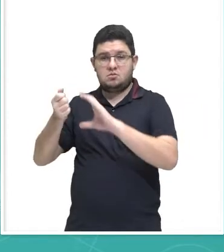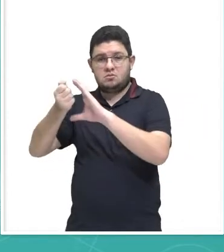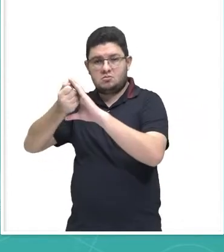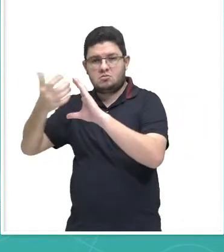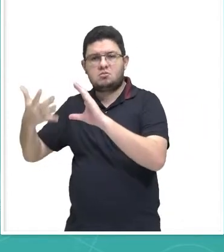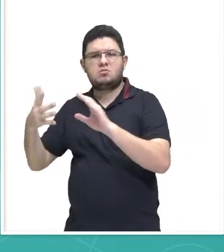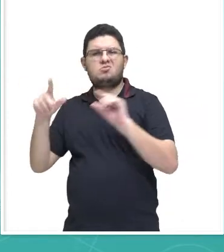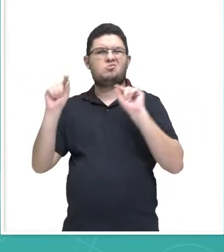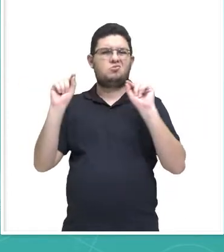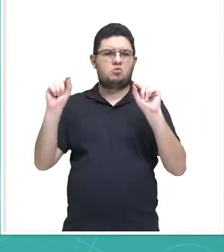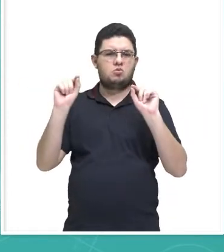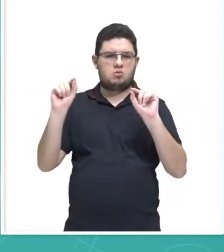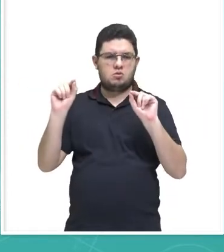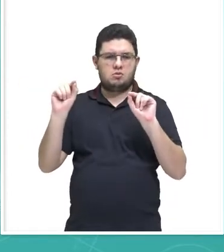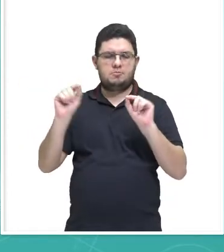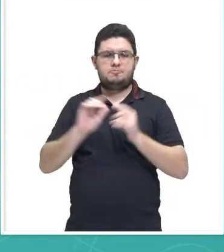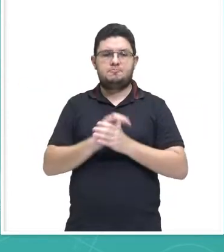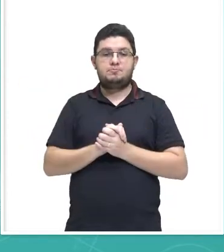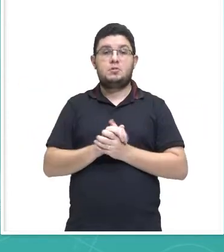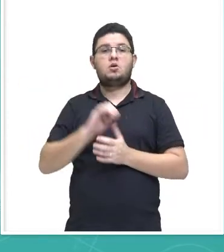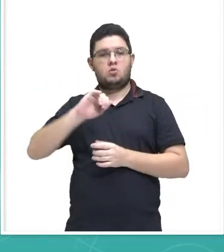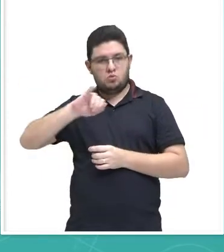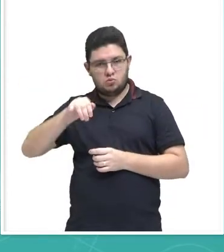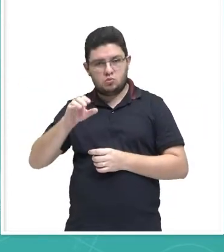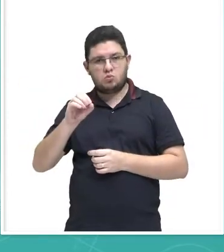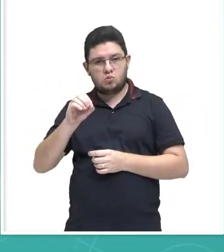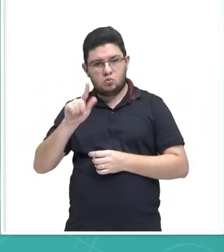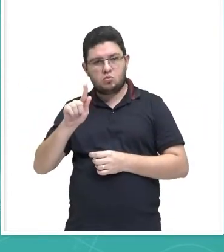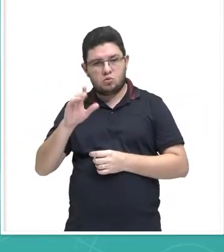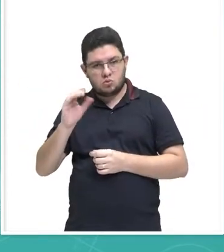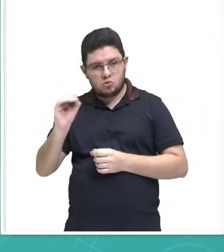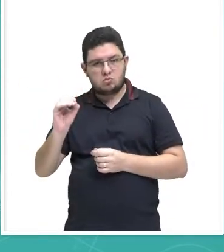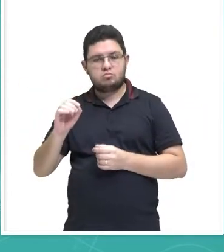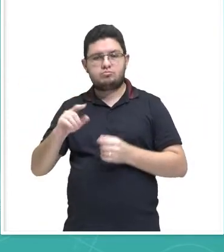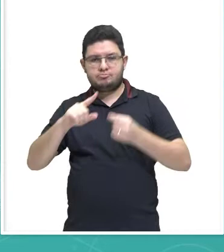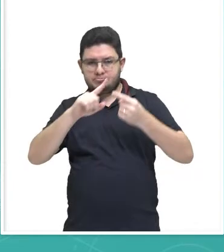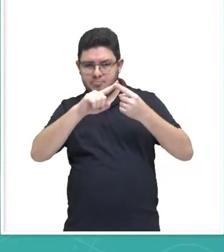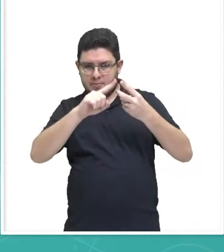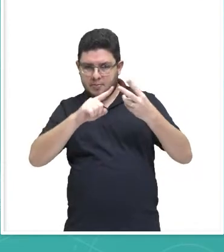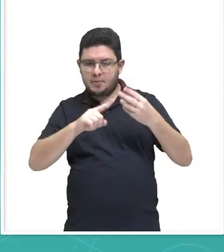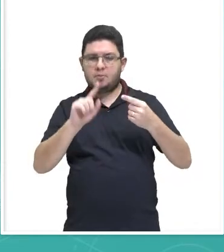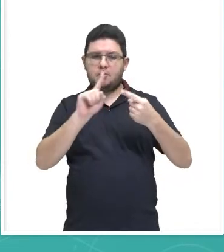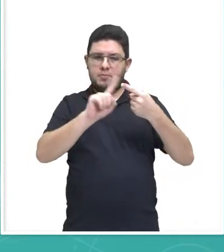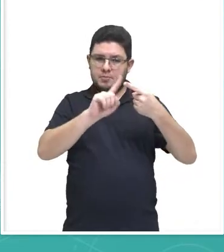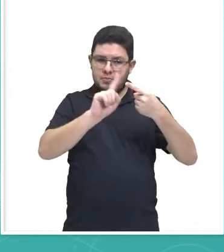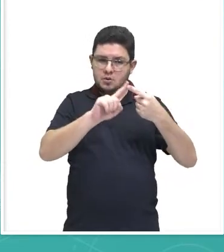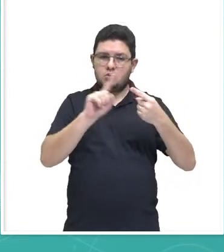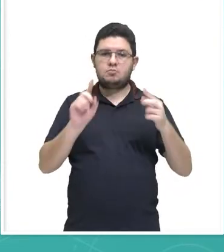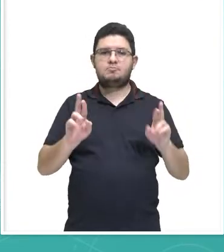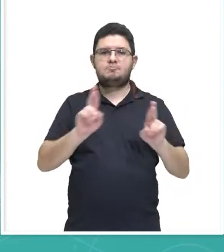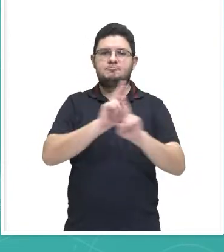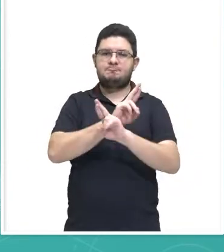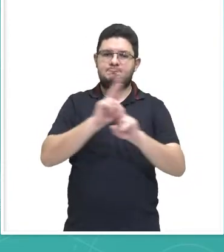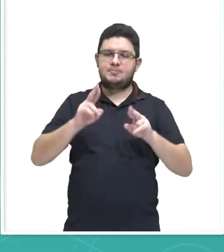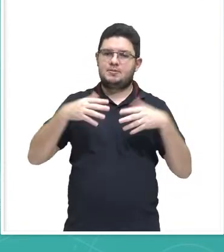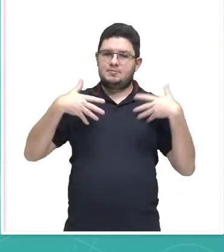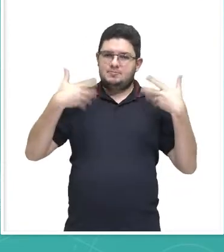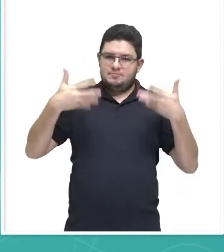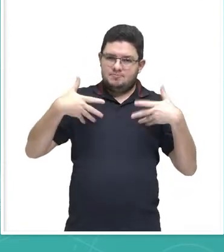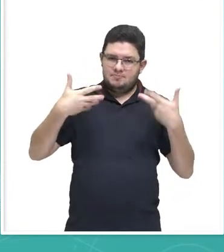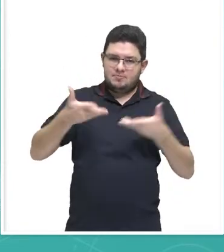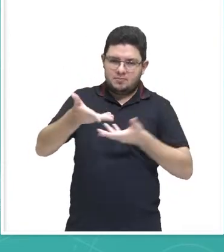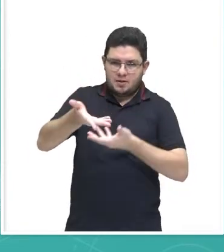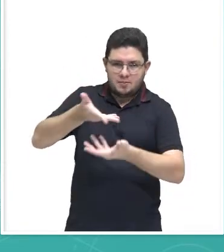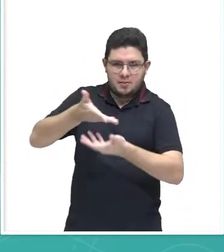Vamos ver? Então, olha, o jogo ele sempre está relacionado a uma atividade recreativa,